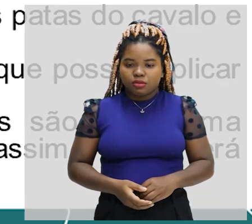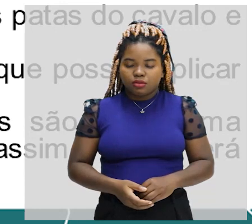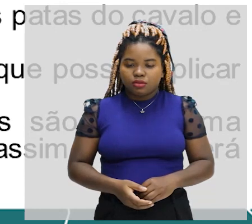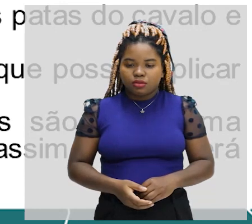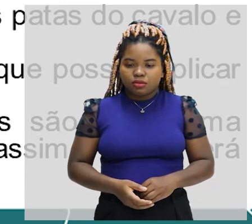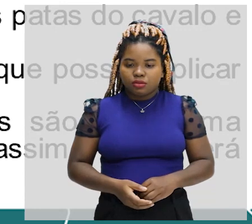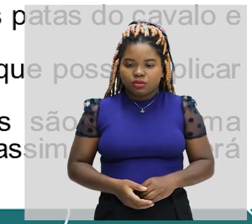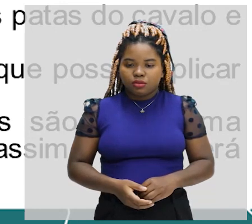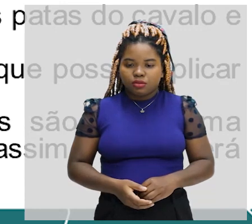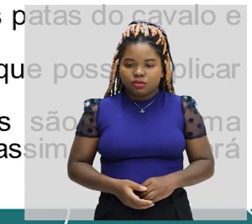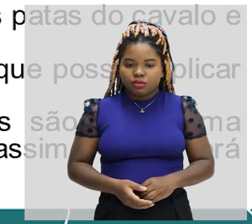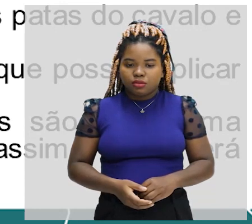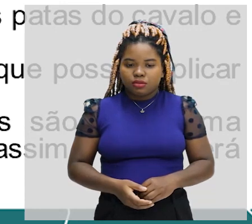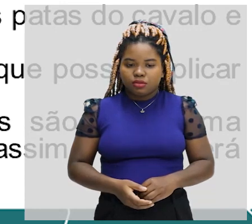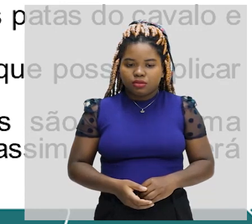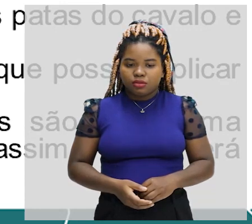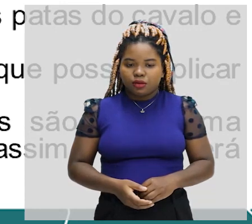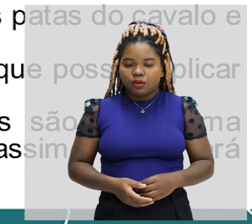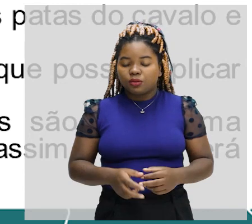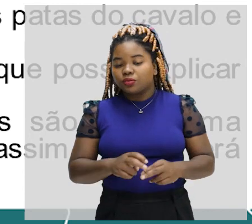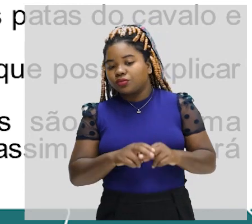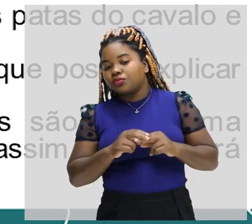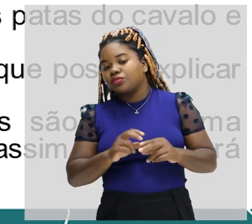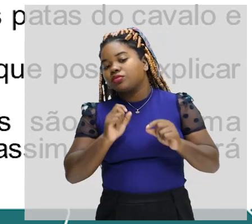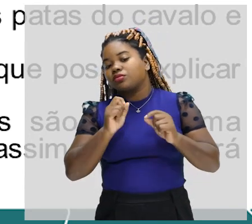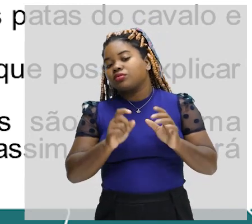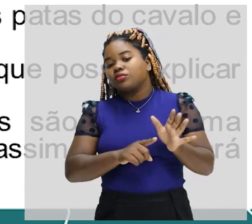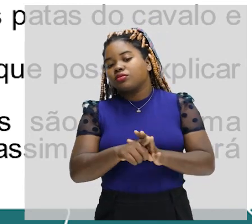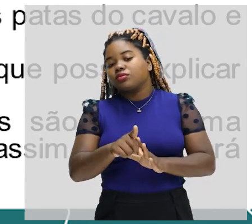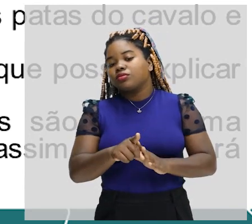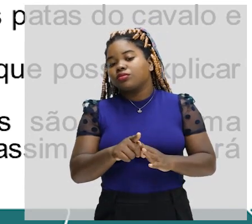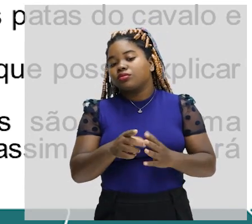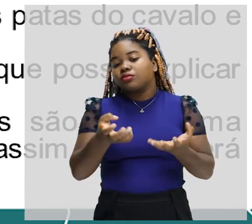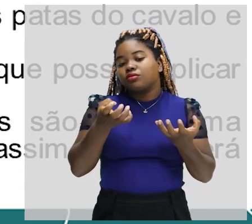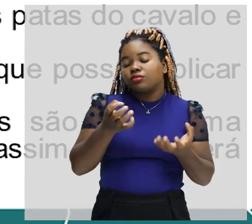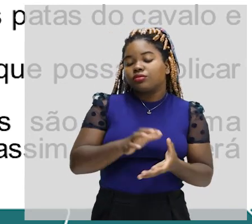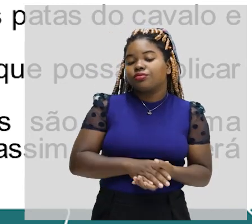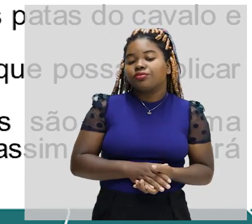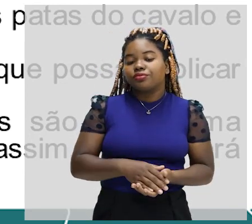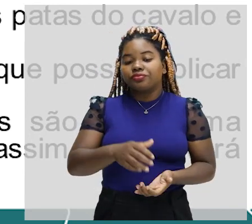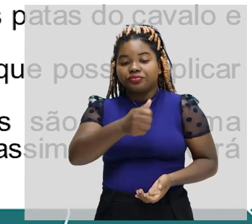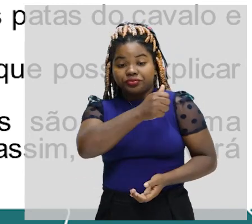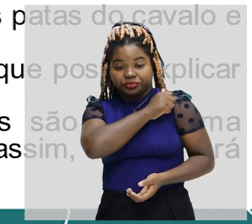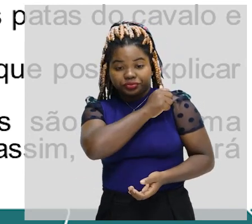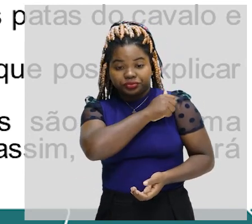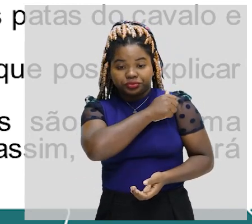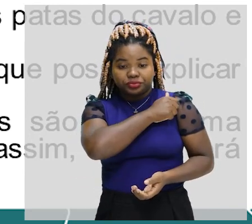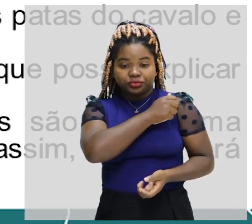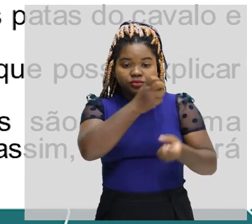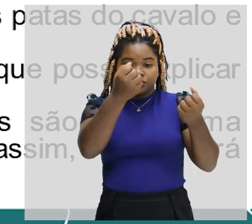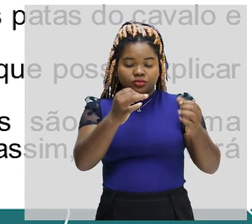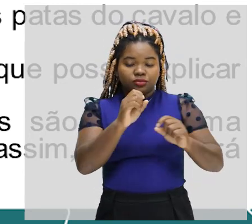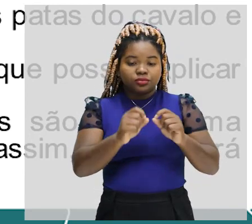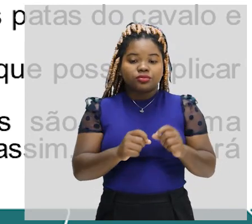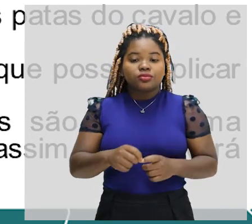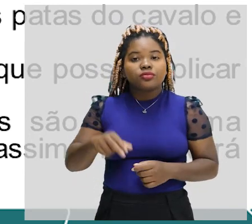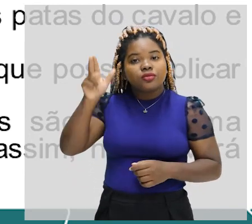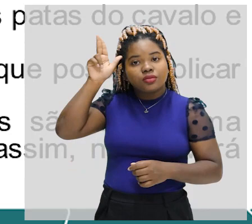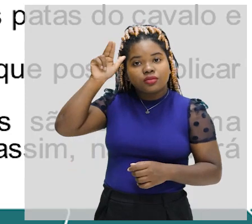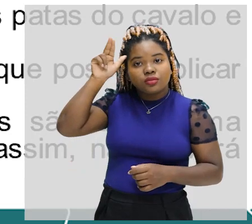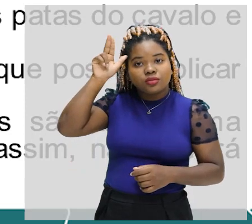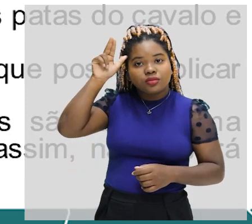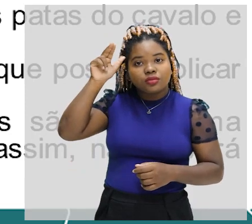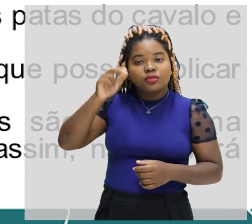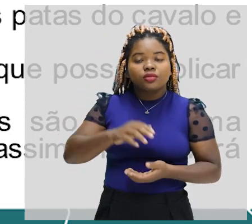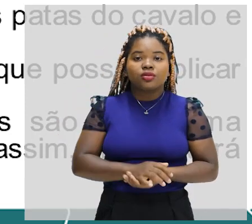marque a alternativa correta. Então é o seguinte. Então o estudante ele diz que um cavalo, quando ele